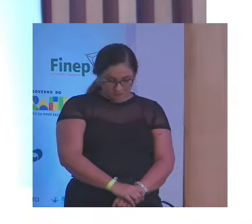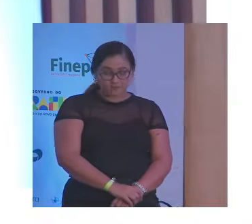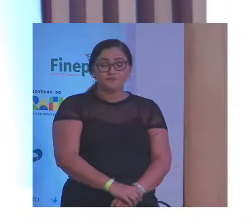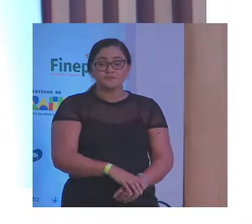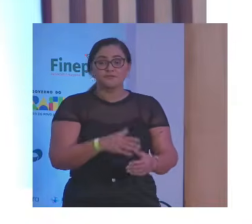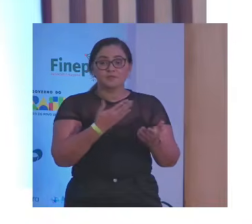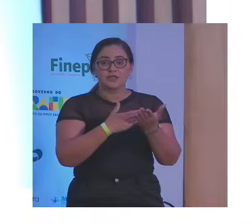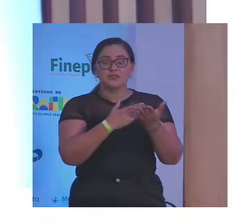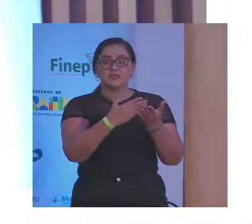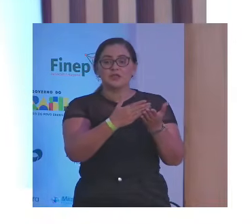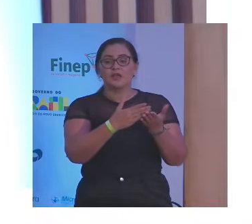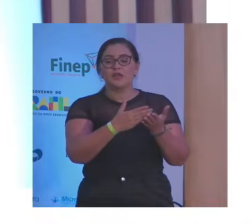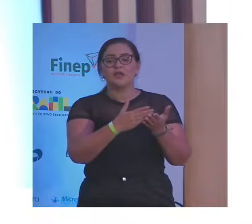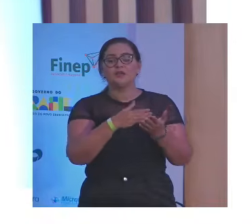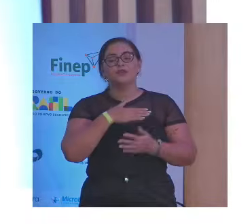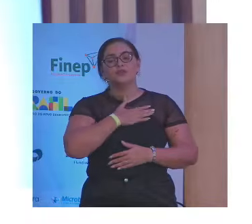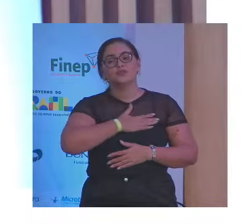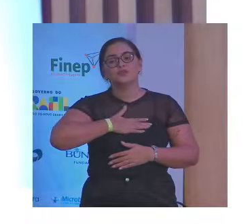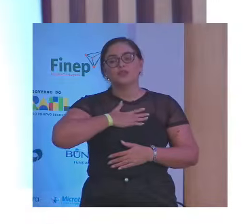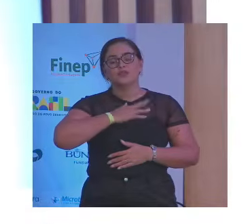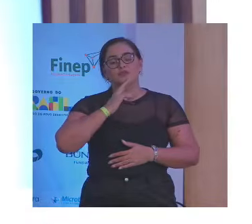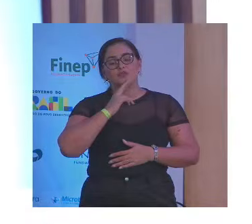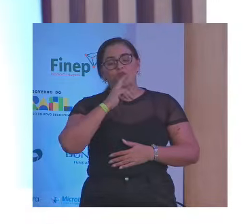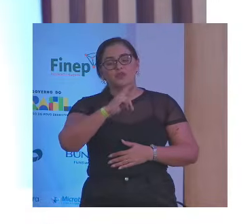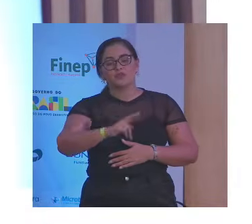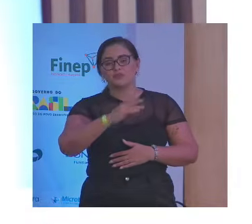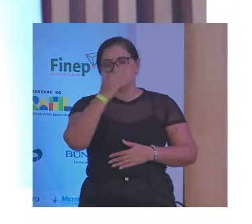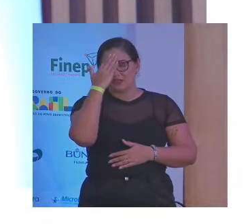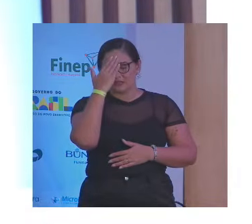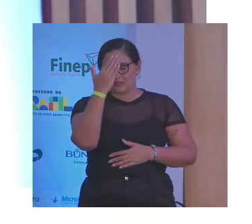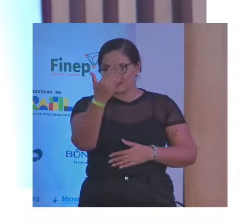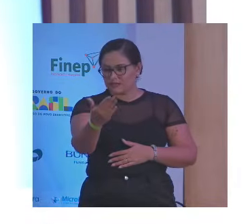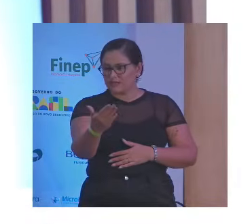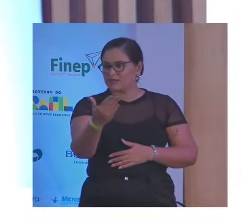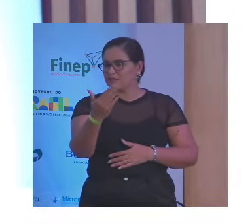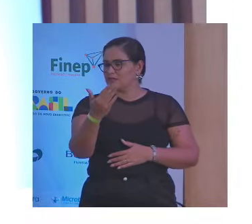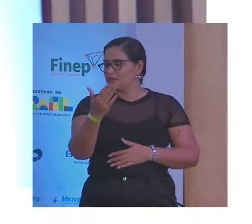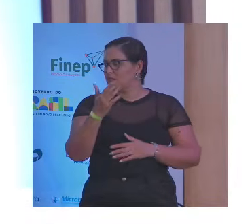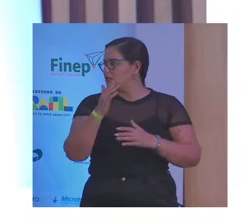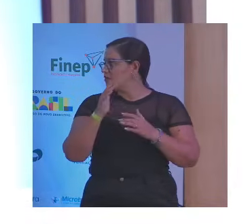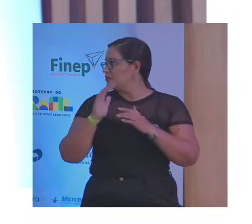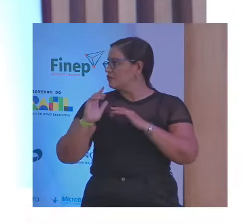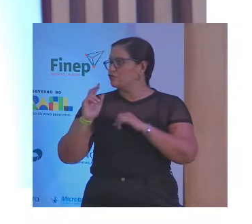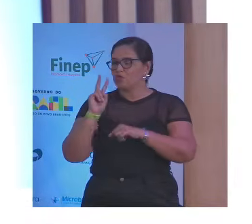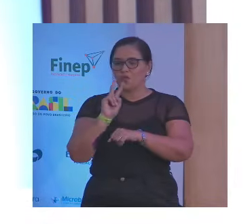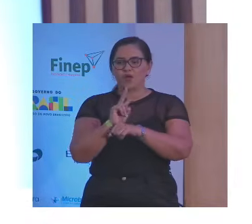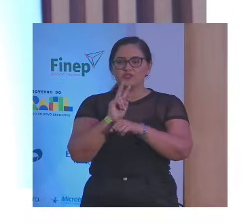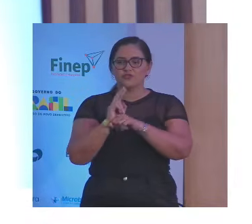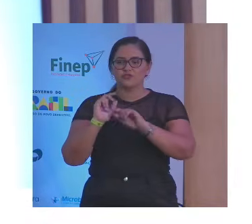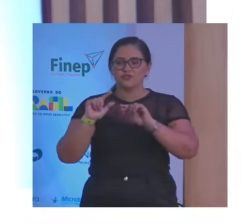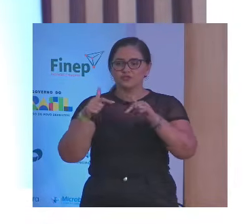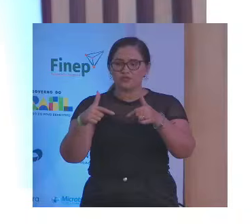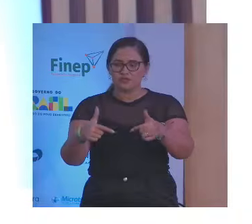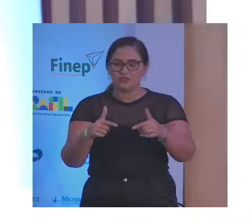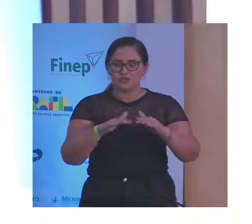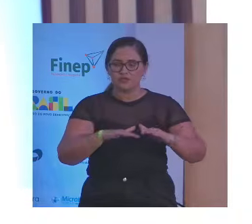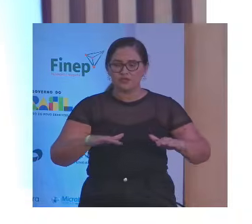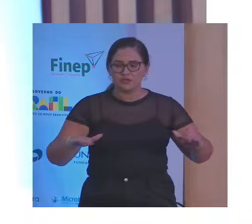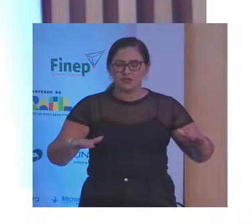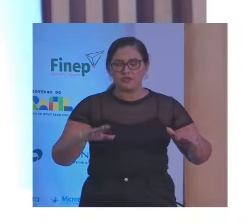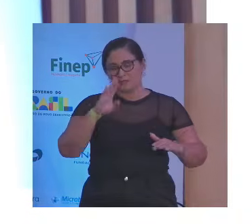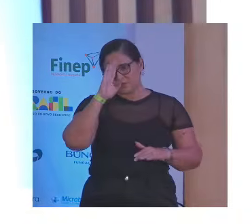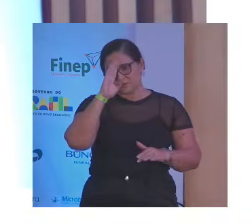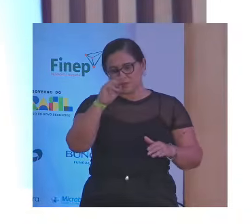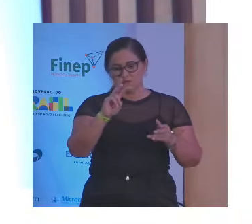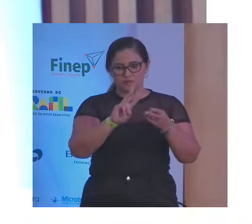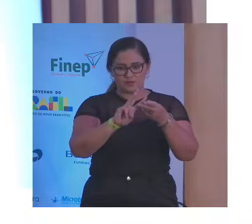Ao iniciar, eu gostaria de reconhecer e agradecer os guardiões tradicionais da nossa terra, em particular os